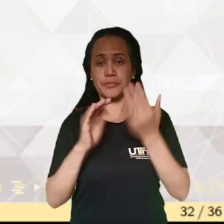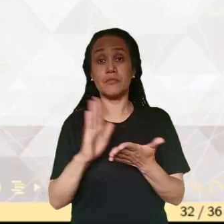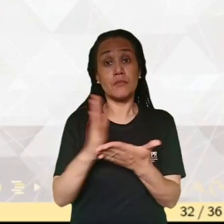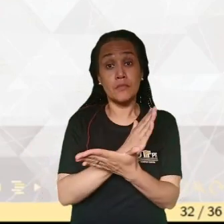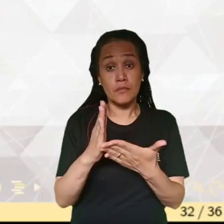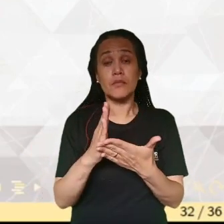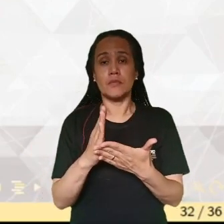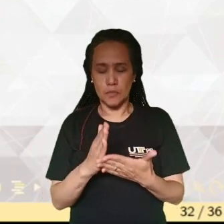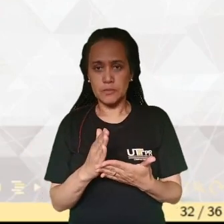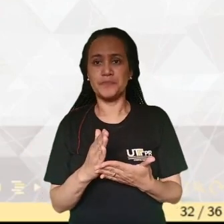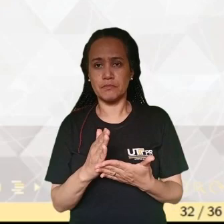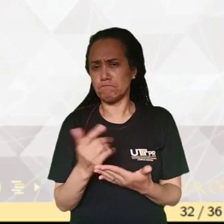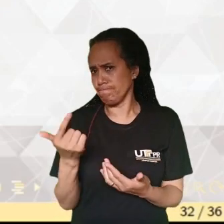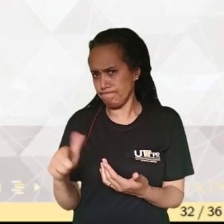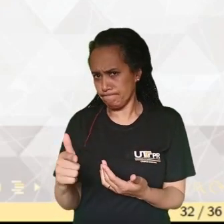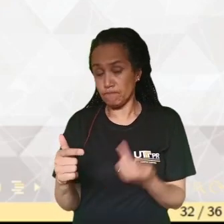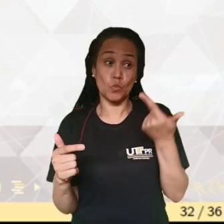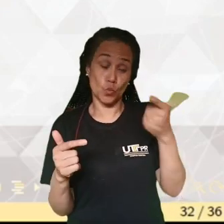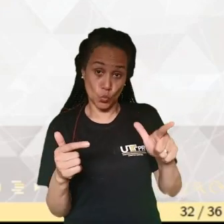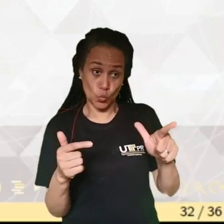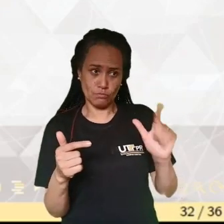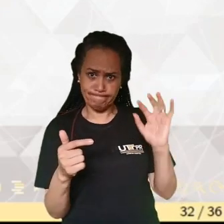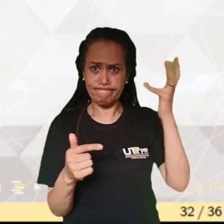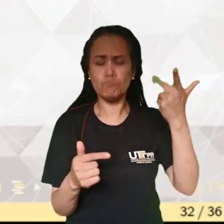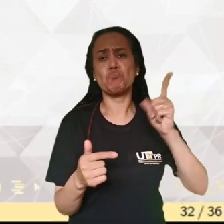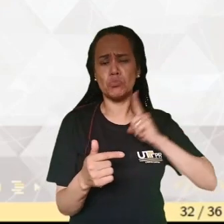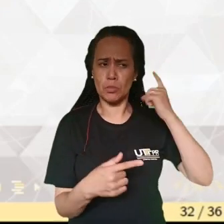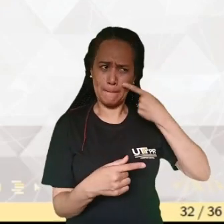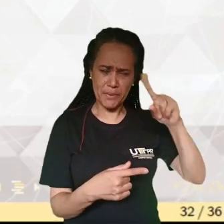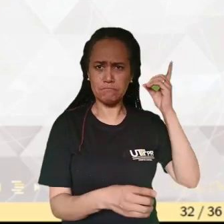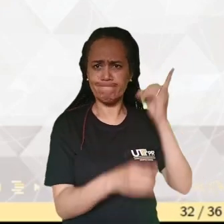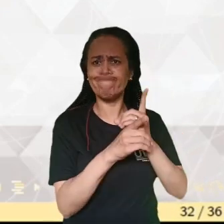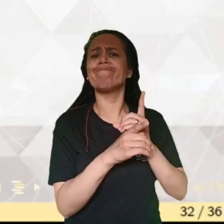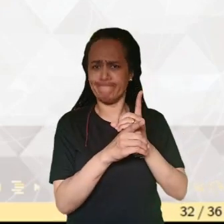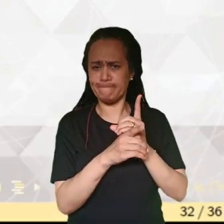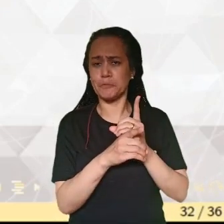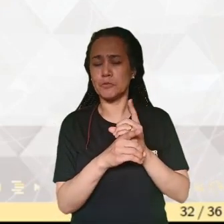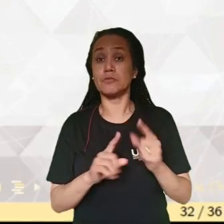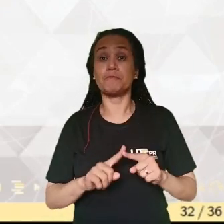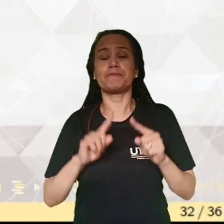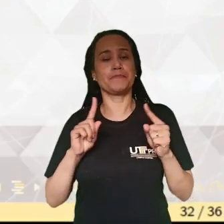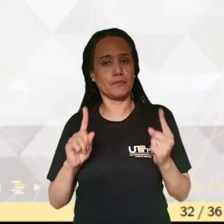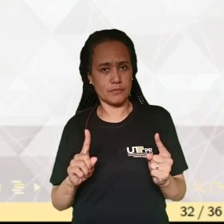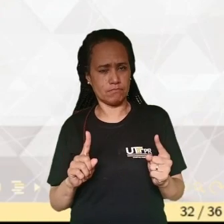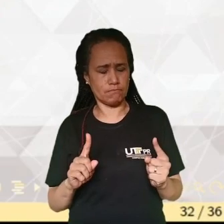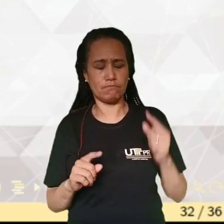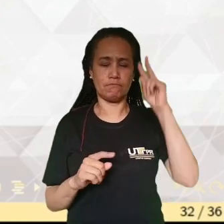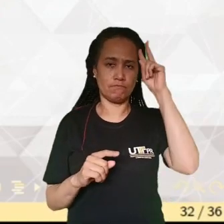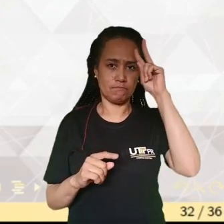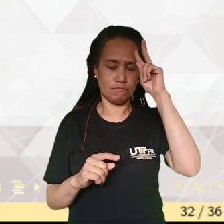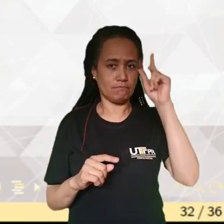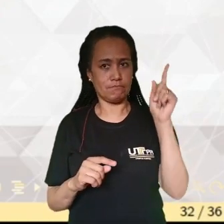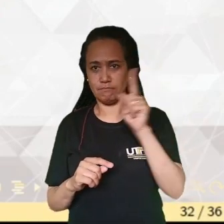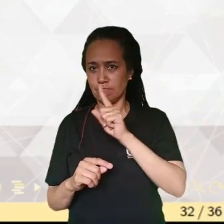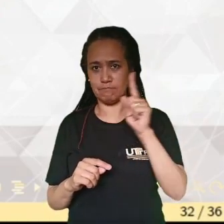casos ela não existe, em outros, né, ela é fácil de ser verificada. Mas, lembrando, ela não leva em